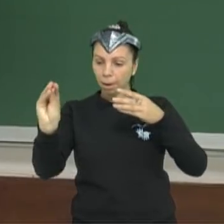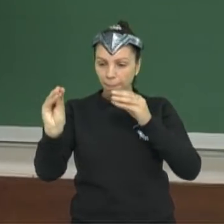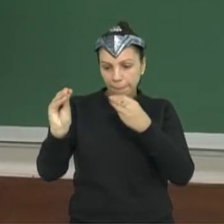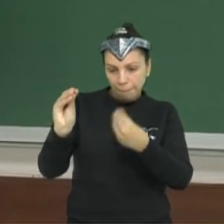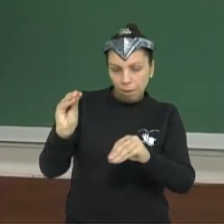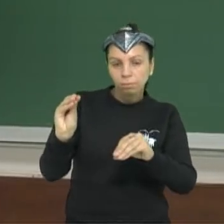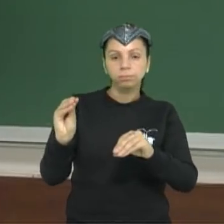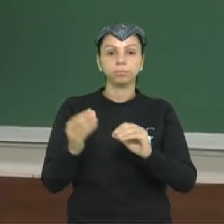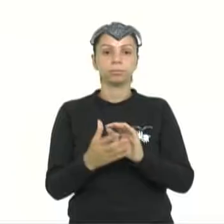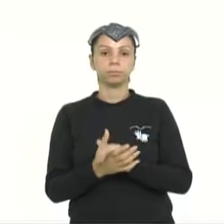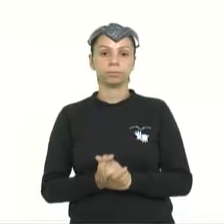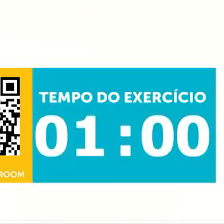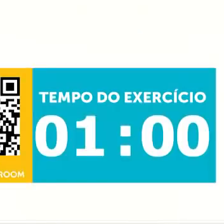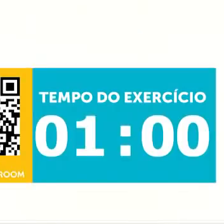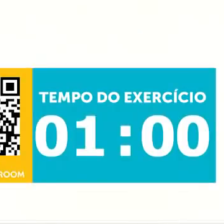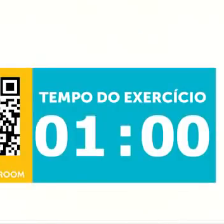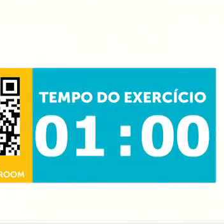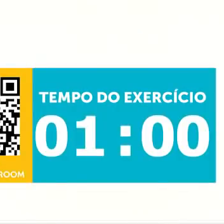completar a frasezinha.